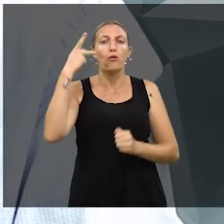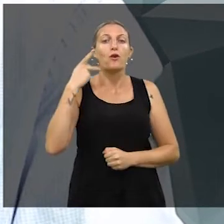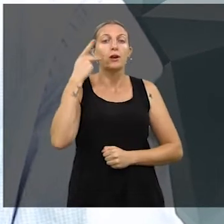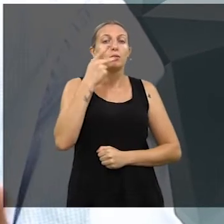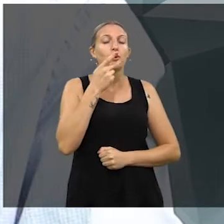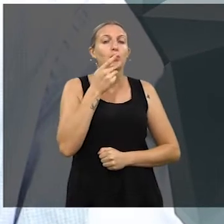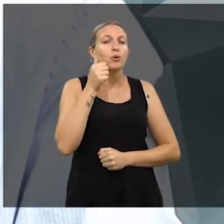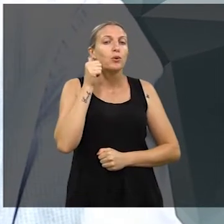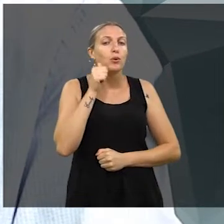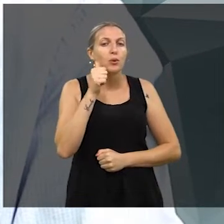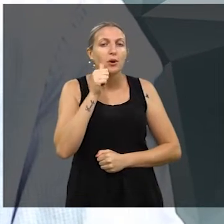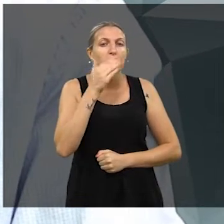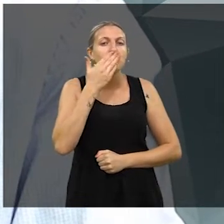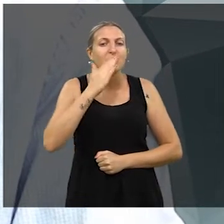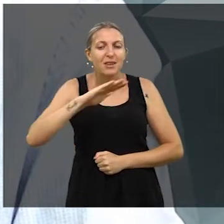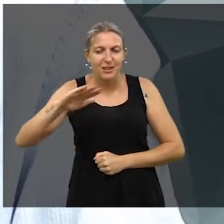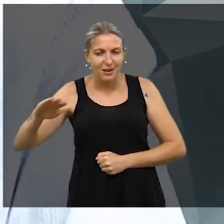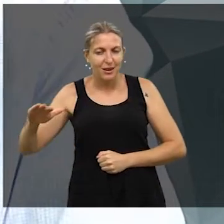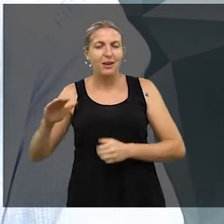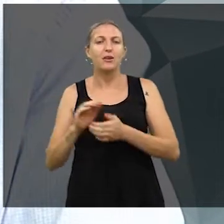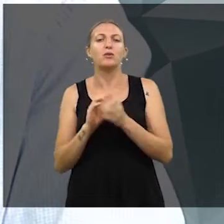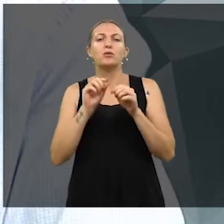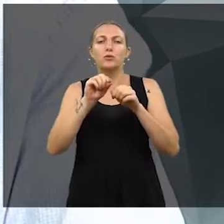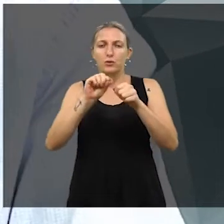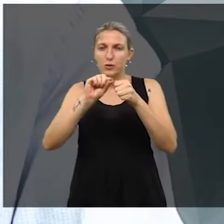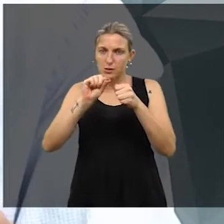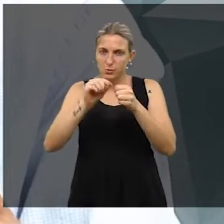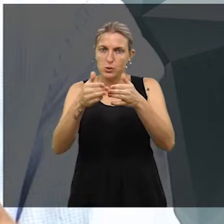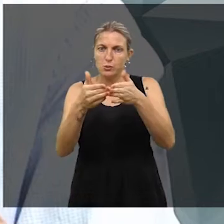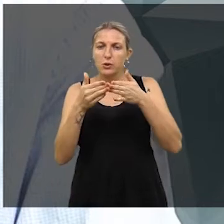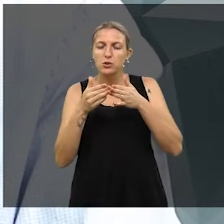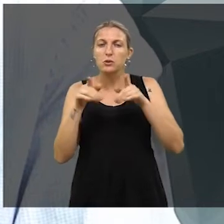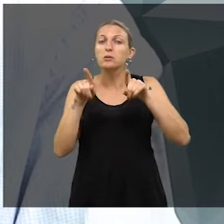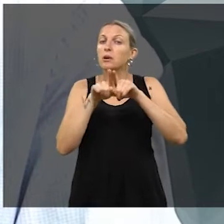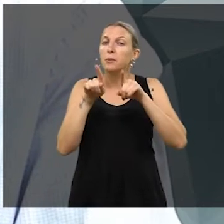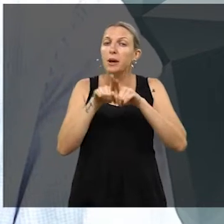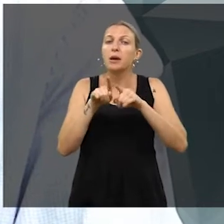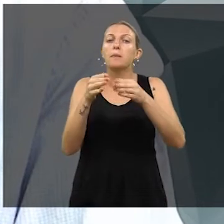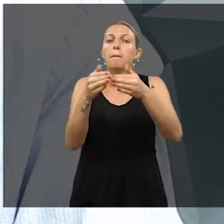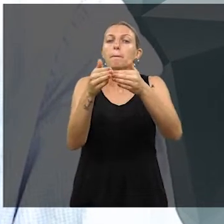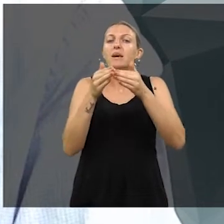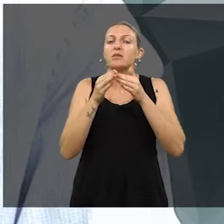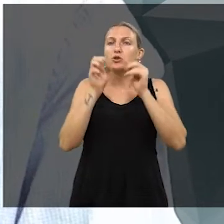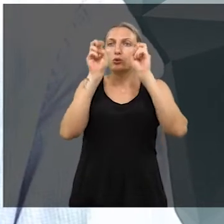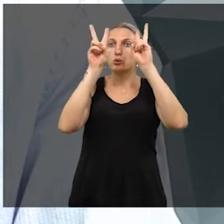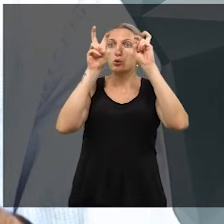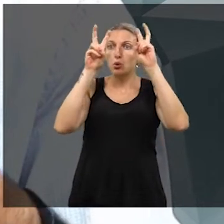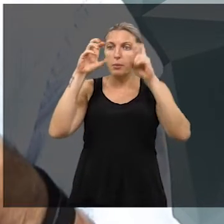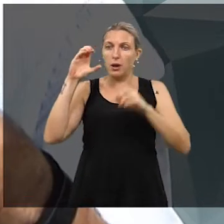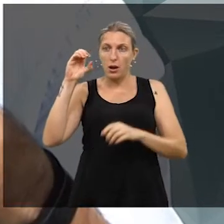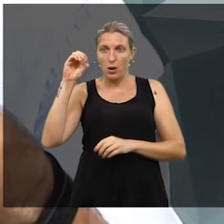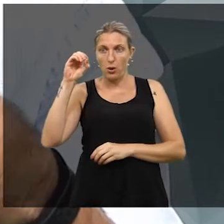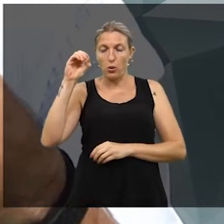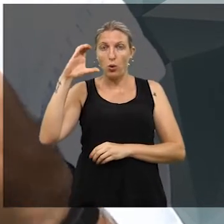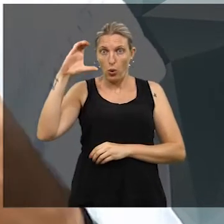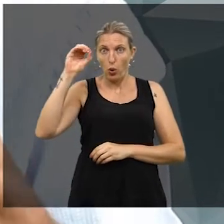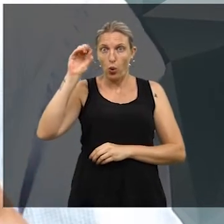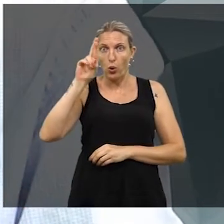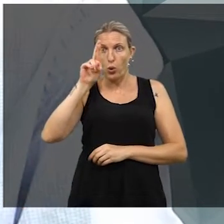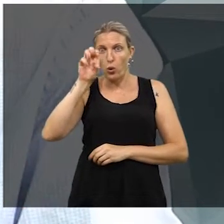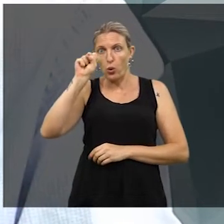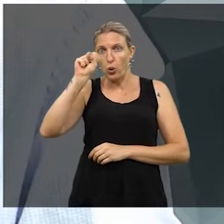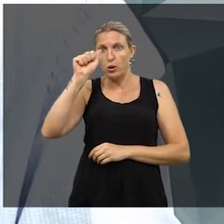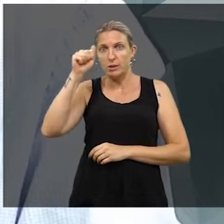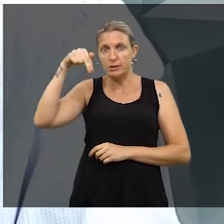Mirim, do qual a gente é padrinho. Então fizemos pedidos de referência à questão da Corsã, à questão da Secretaria